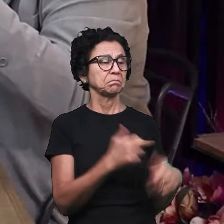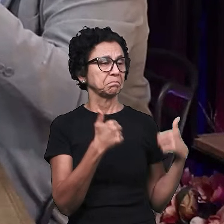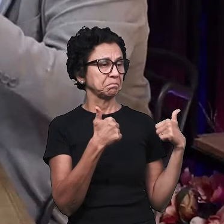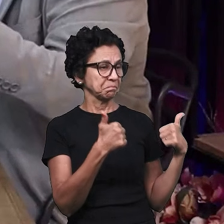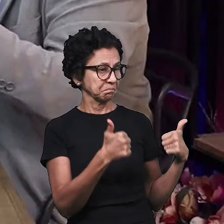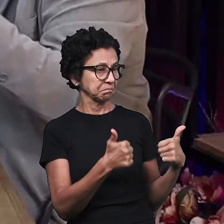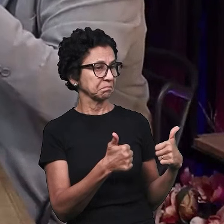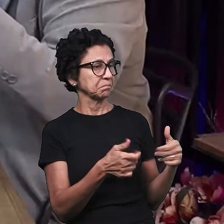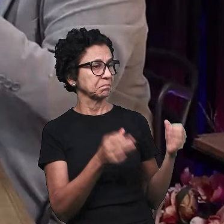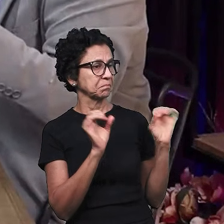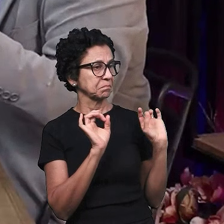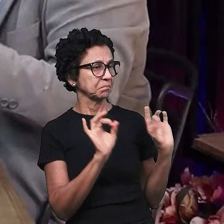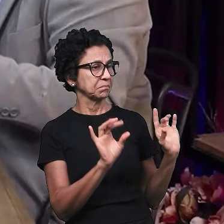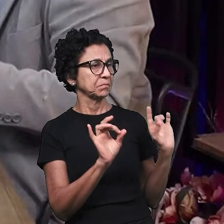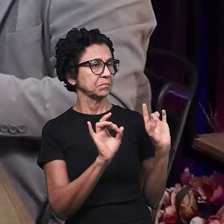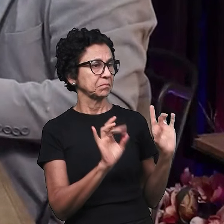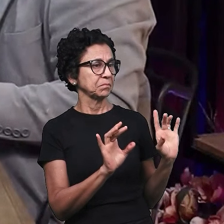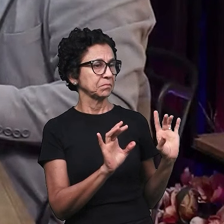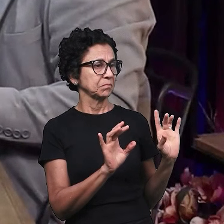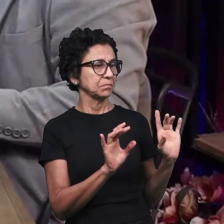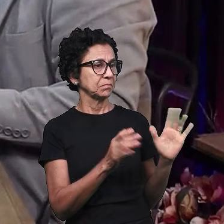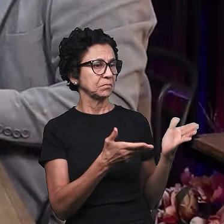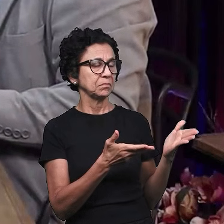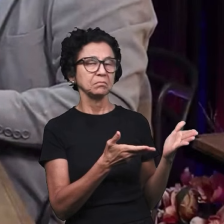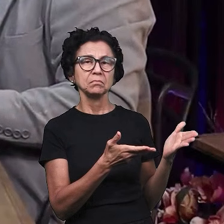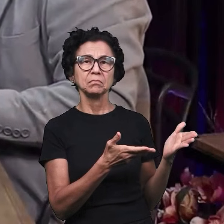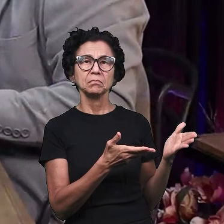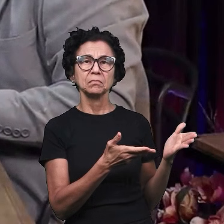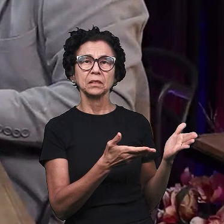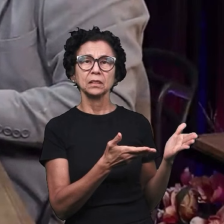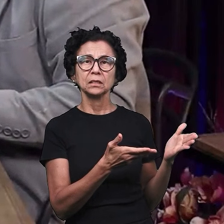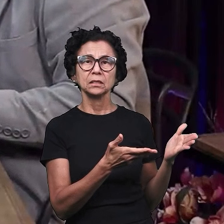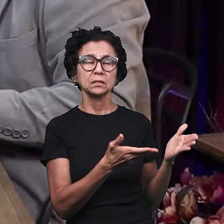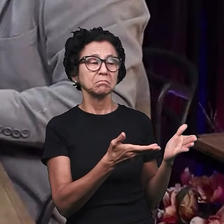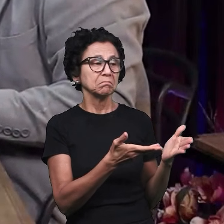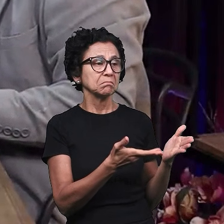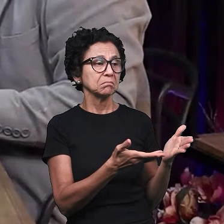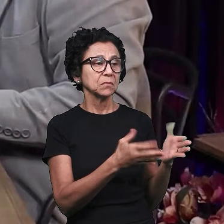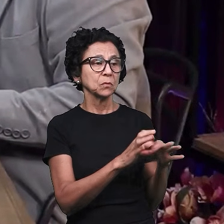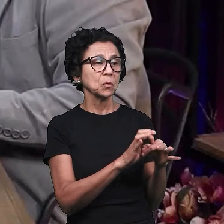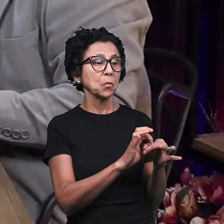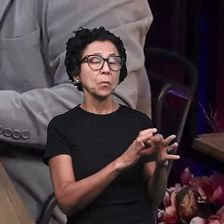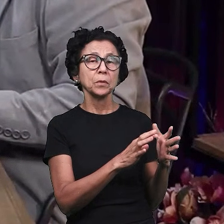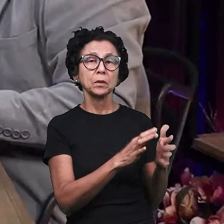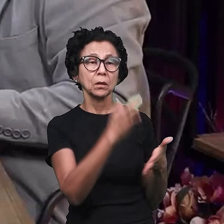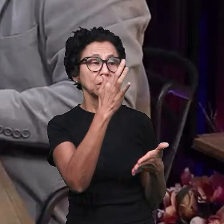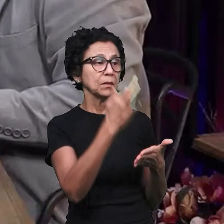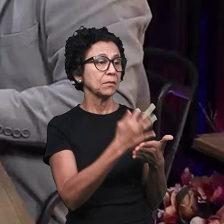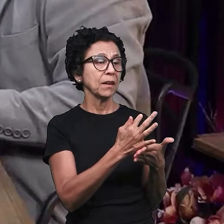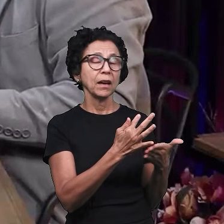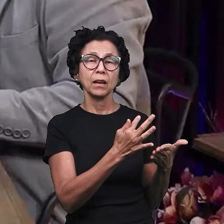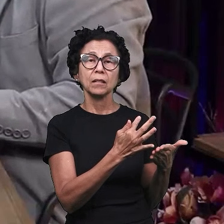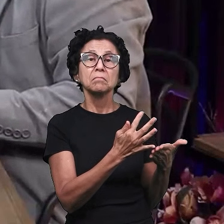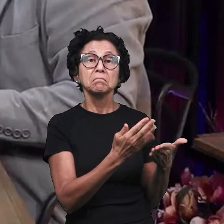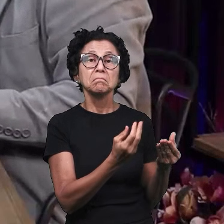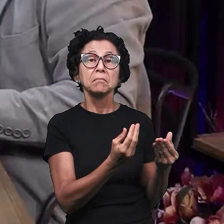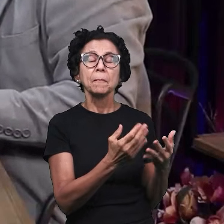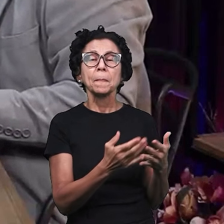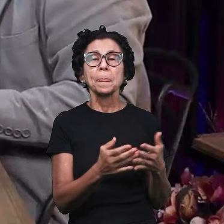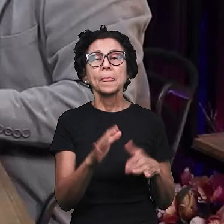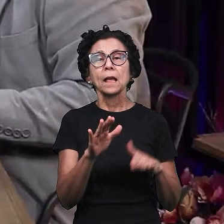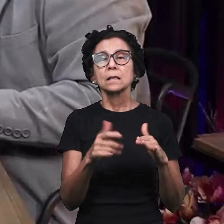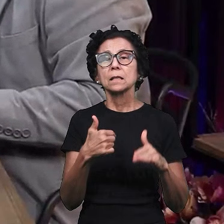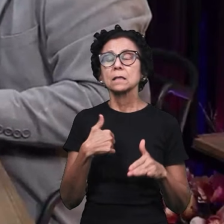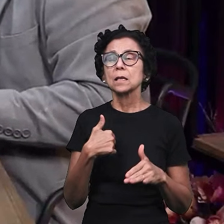Tudo muito bonito, funcionando muito bem, mas isso não está gerando frutos, né? Às vezes eu tenho uma Bíblia, eu me